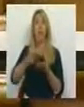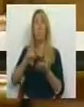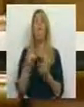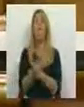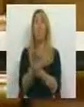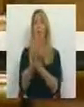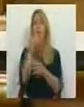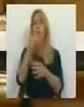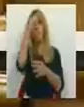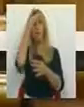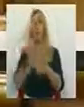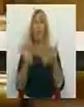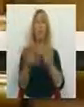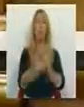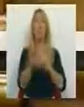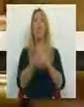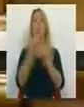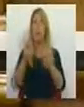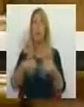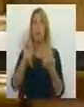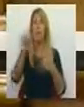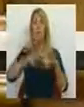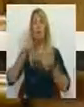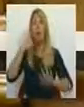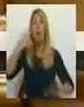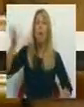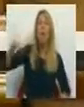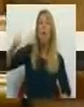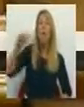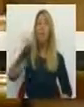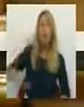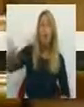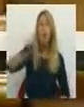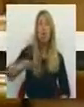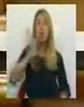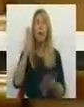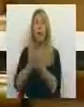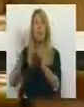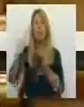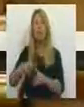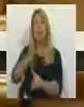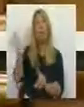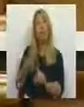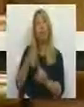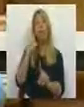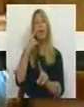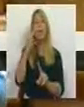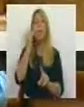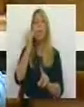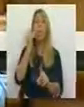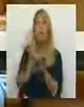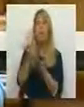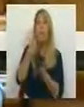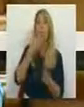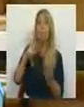seu partido a realização de testes na Madeira até o final do ano para a avaliação dos meios aéreos no combate aos incêndios. Foi inclusivamente também aprovada uma